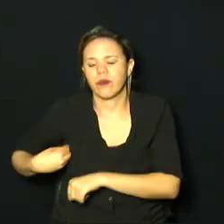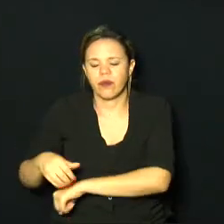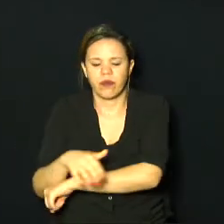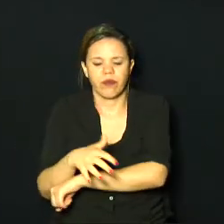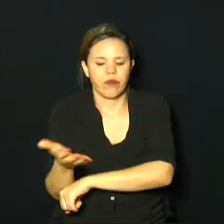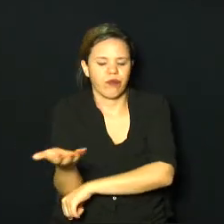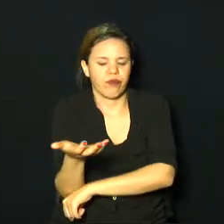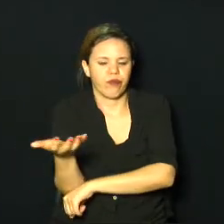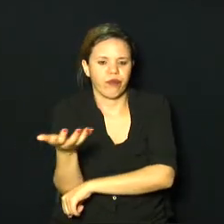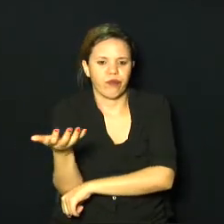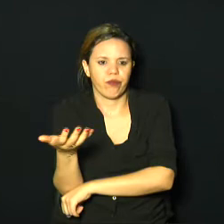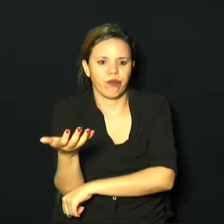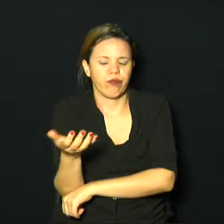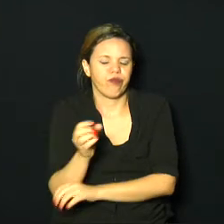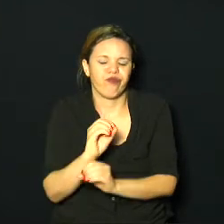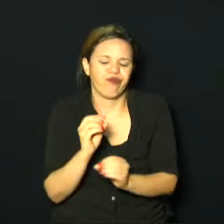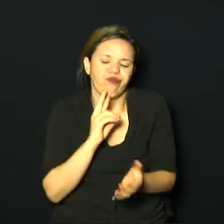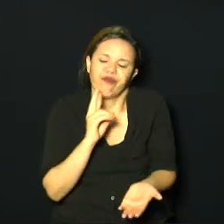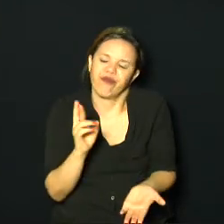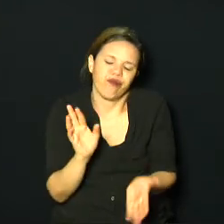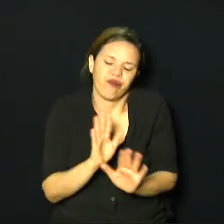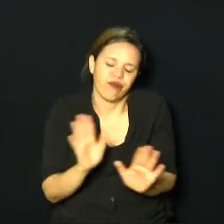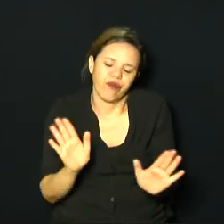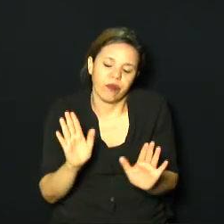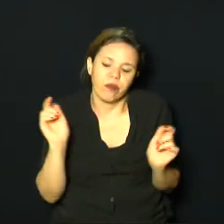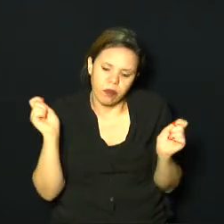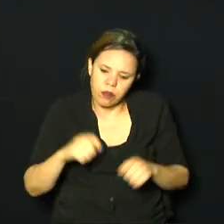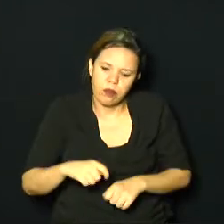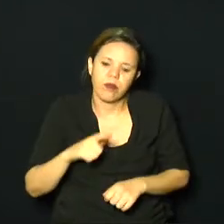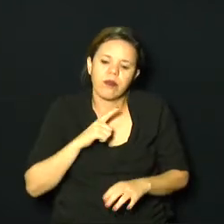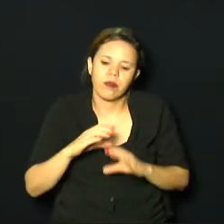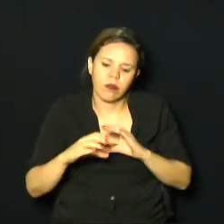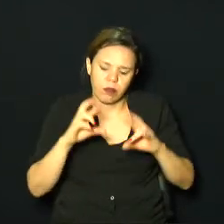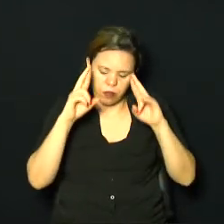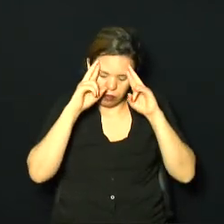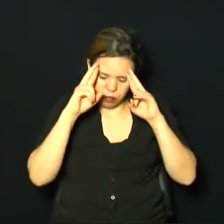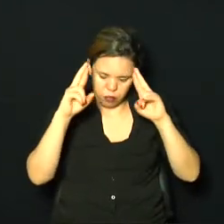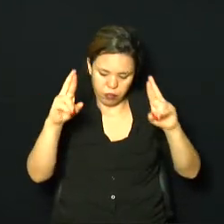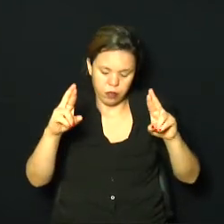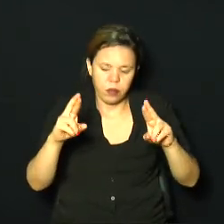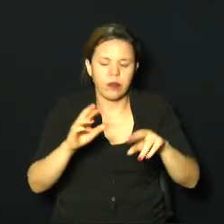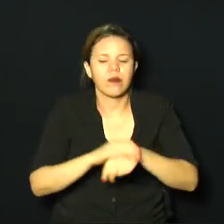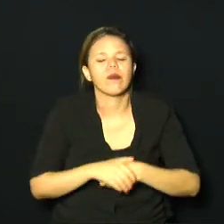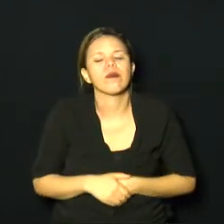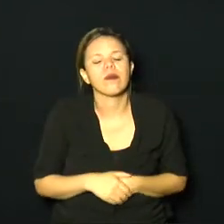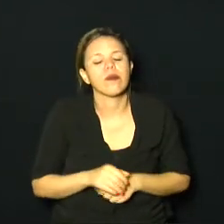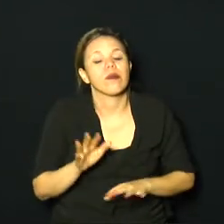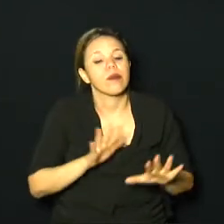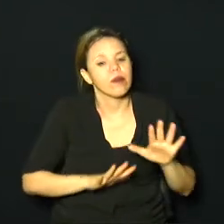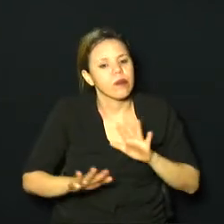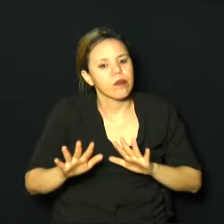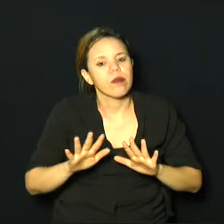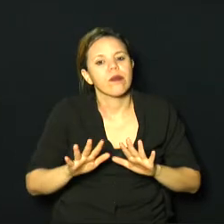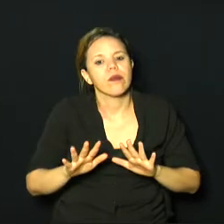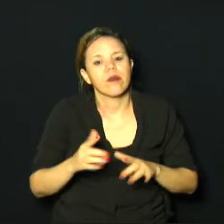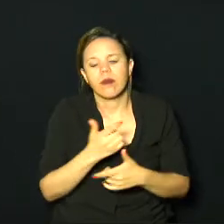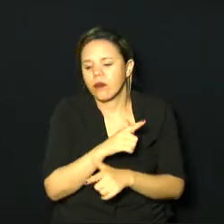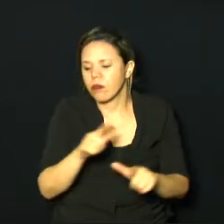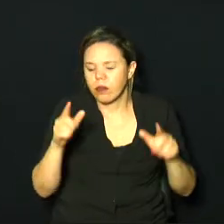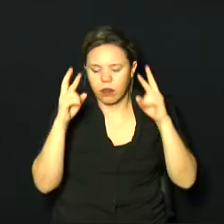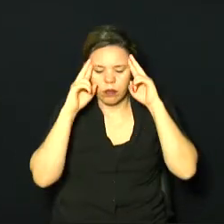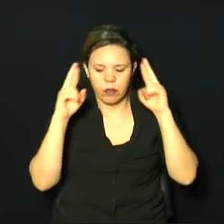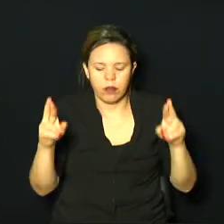simplesmente nenhuma resposta, né? Que é possível, com dignidade, com cuidado, sem violência, a